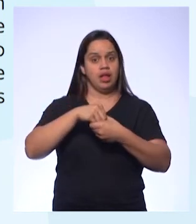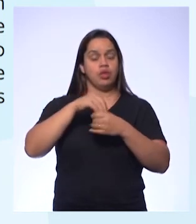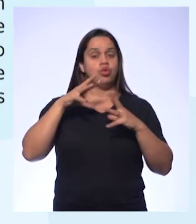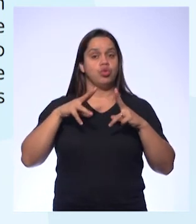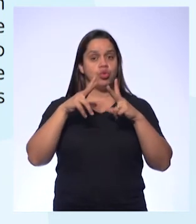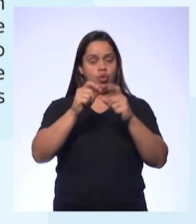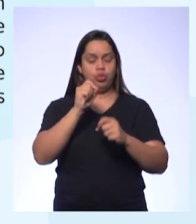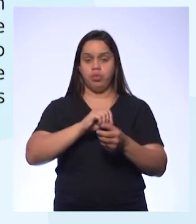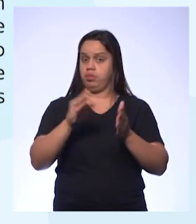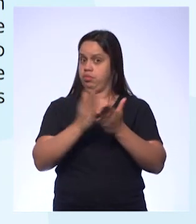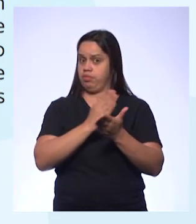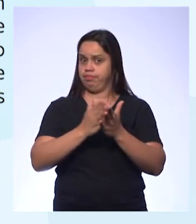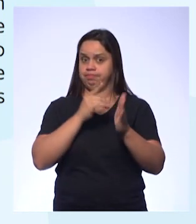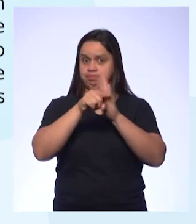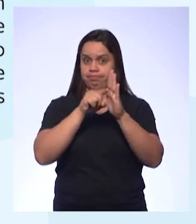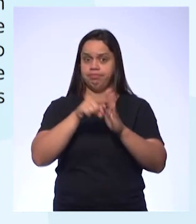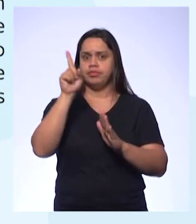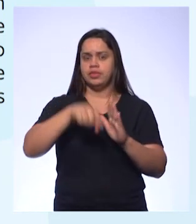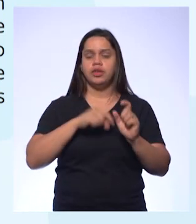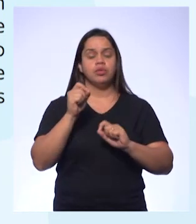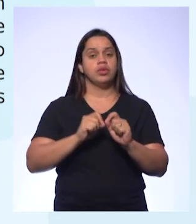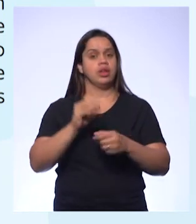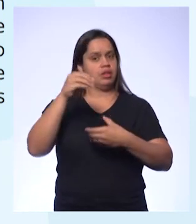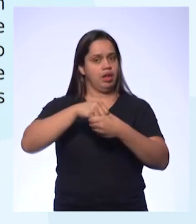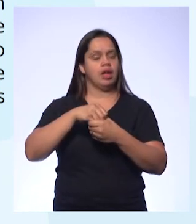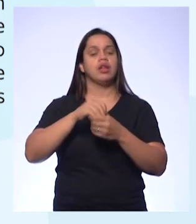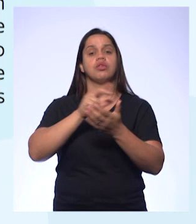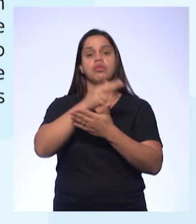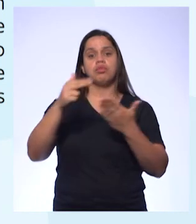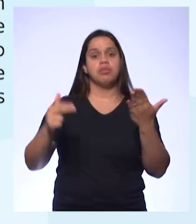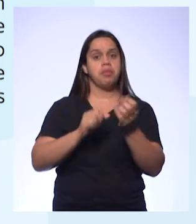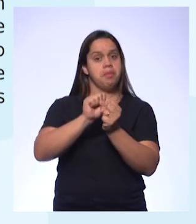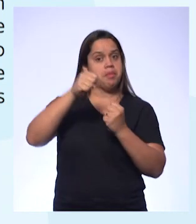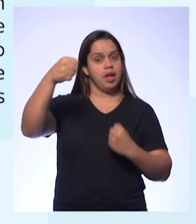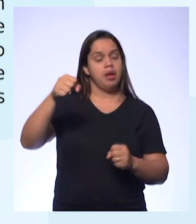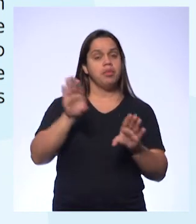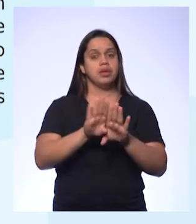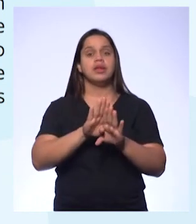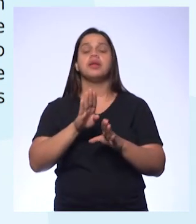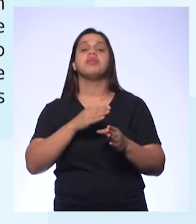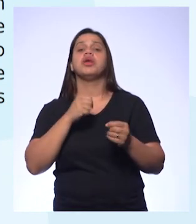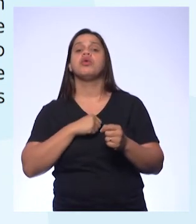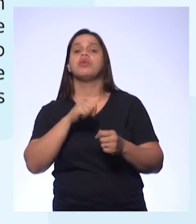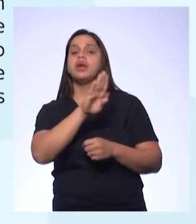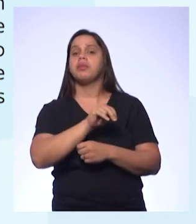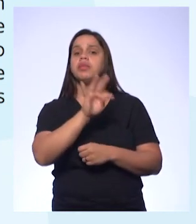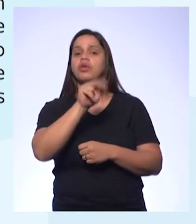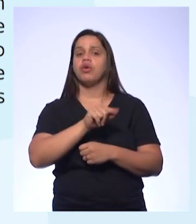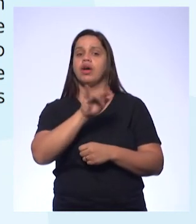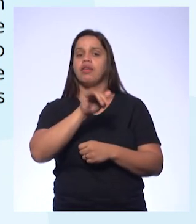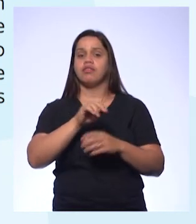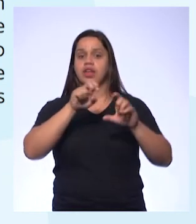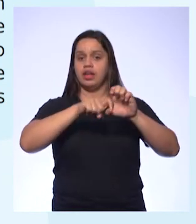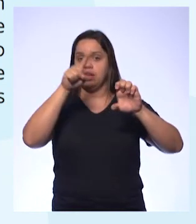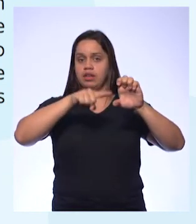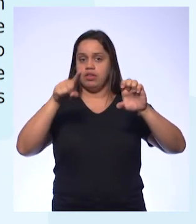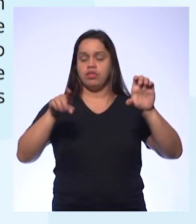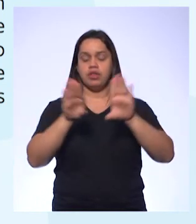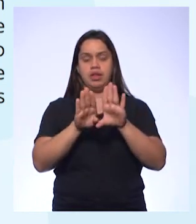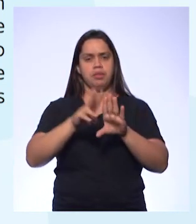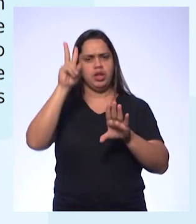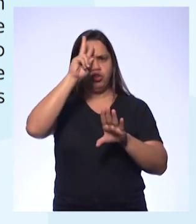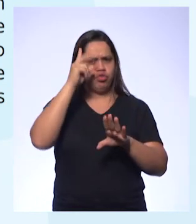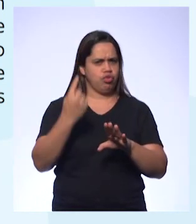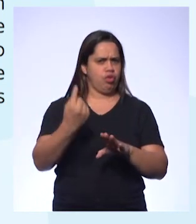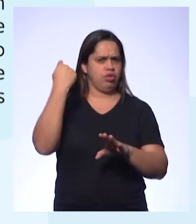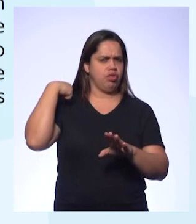Uma enciclopédia muitas vezes também inclui mapas e ilustrações, bem como bibliografias e estatísticas. Historicamente,